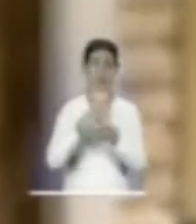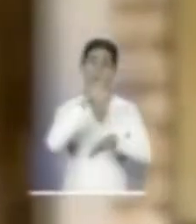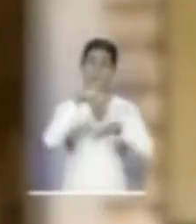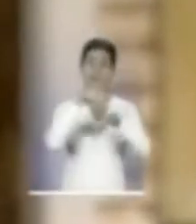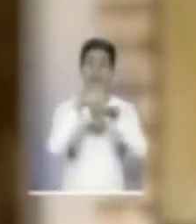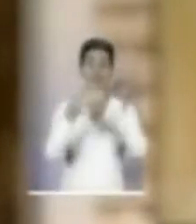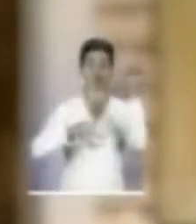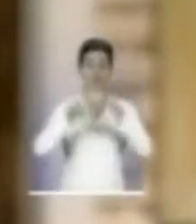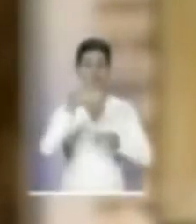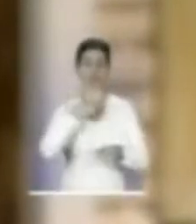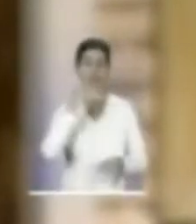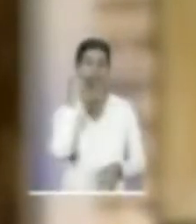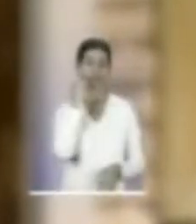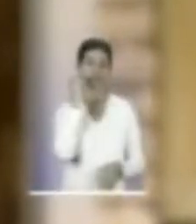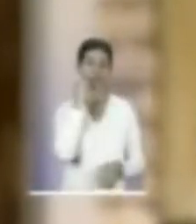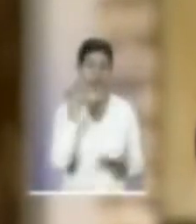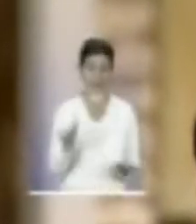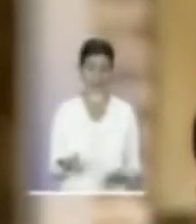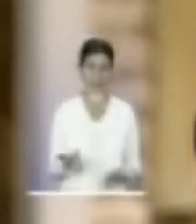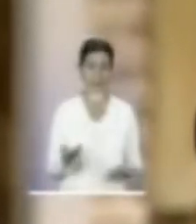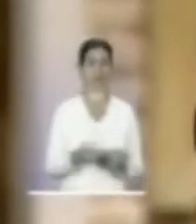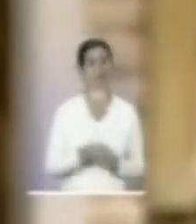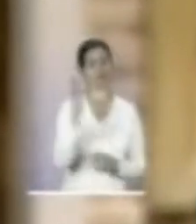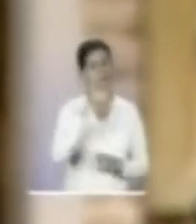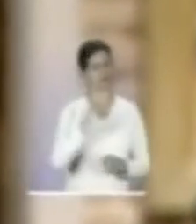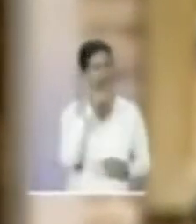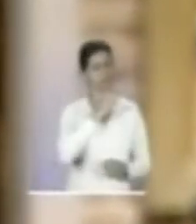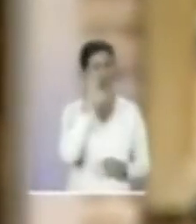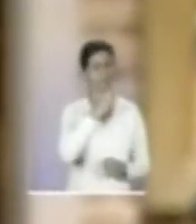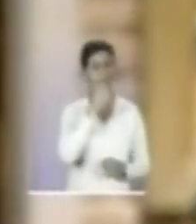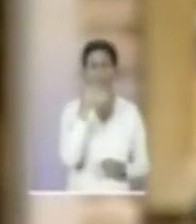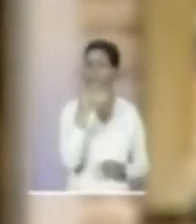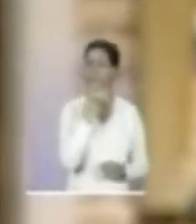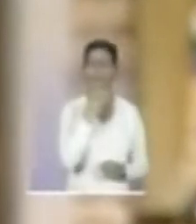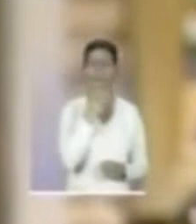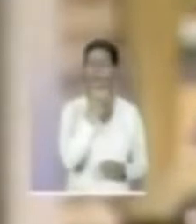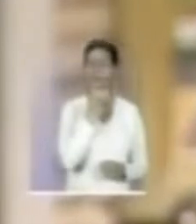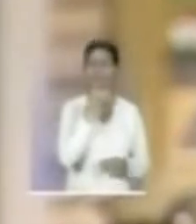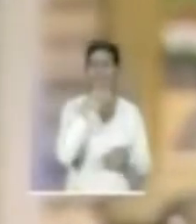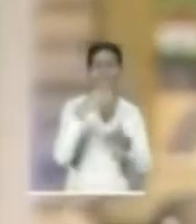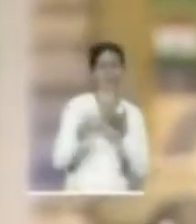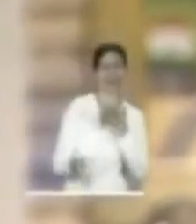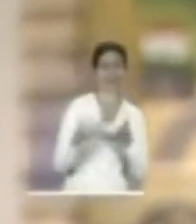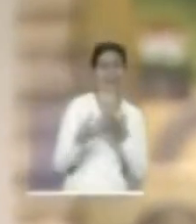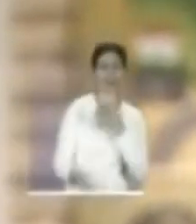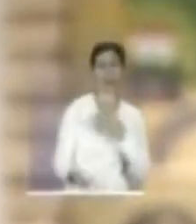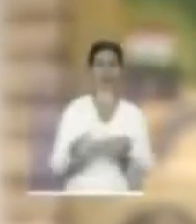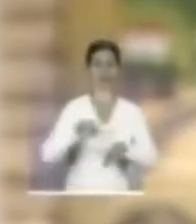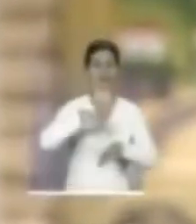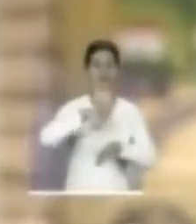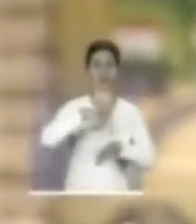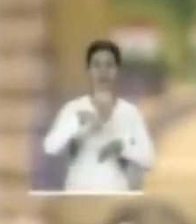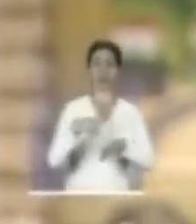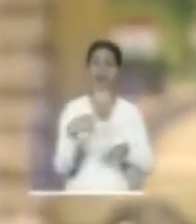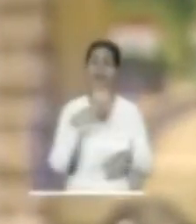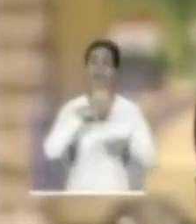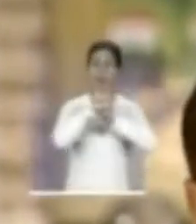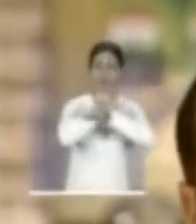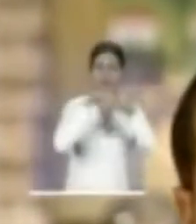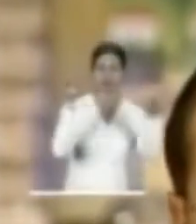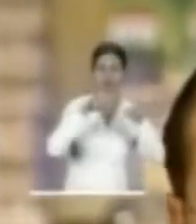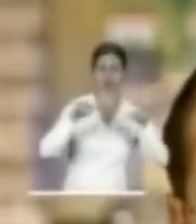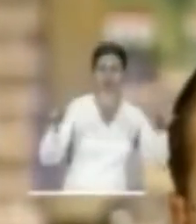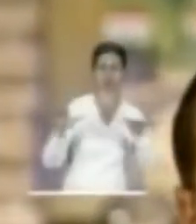país mais justo, com mais oportunidades. O Brasil tem pressa. Não dá mais para o nosso país perder tempo com